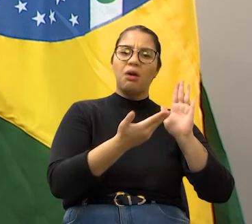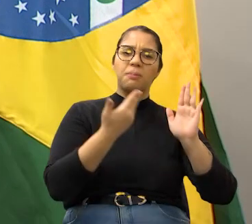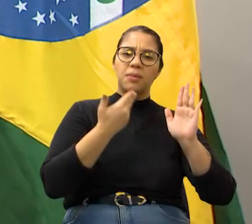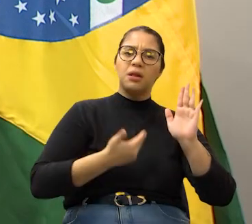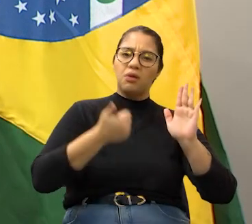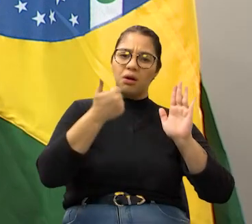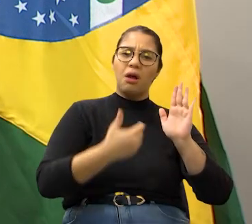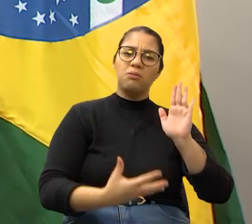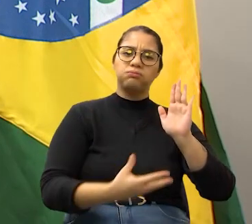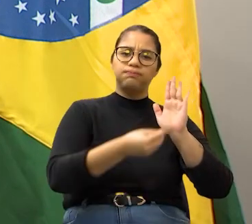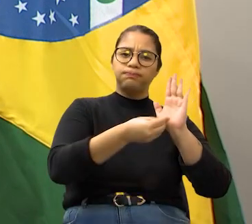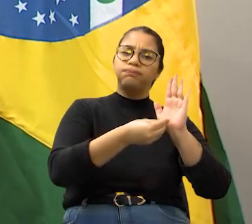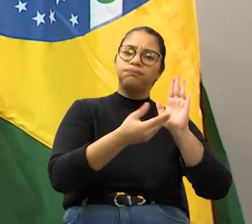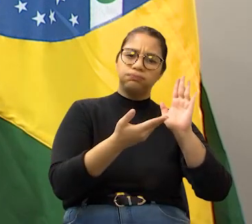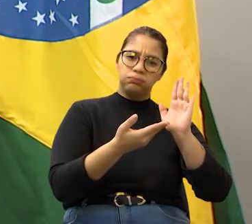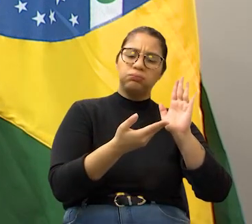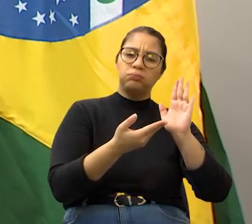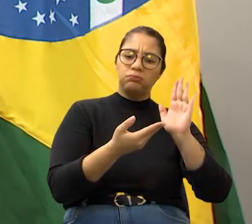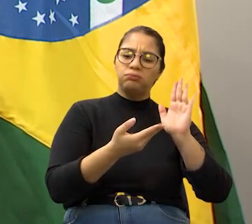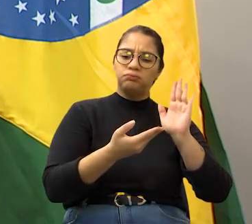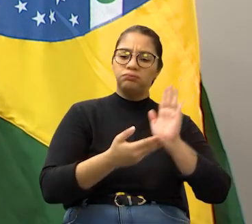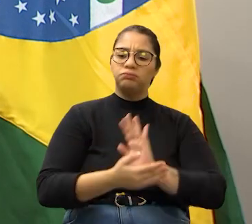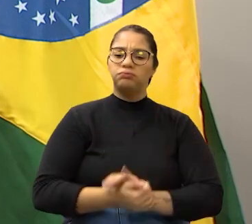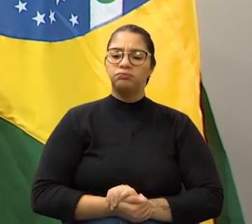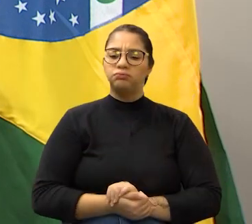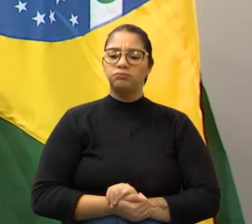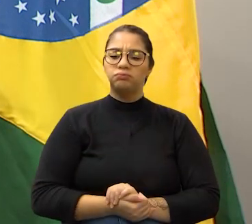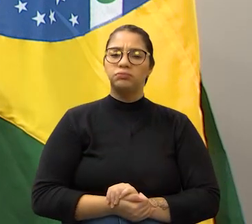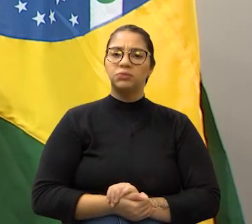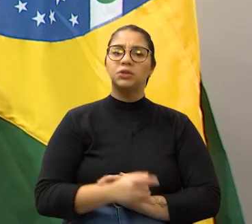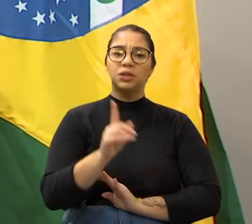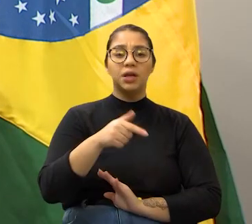um pouco esse adicional aí de